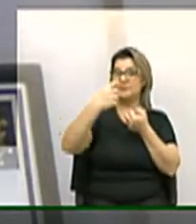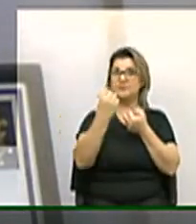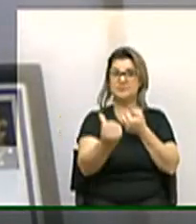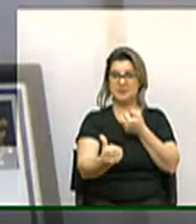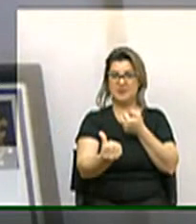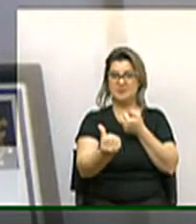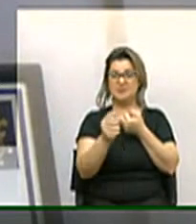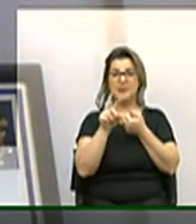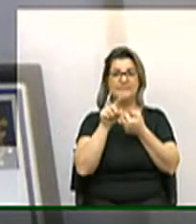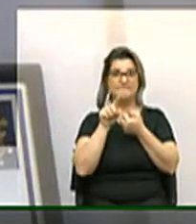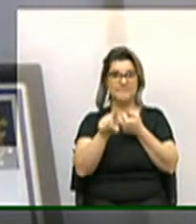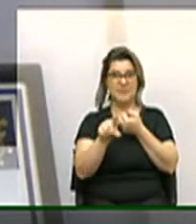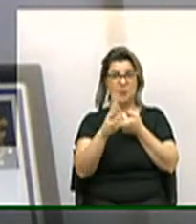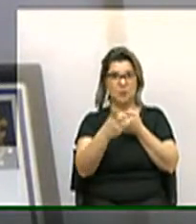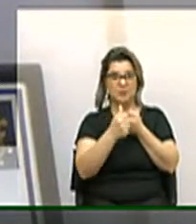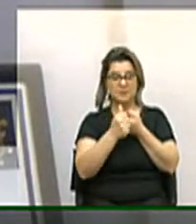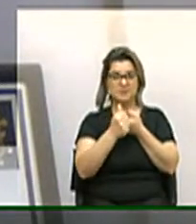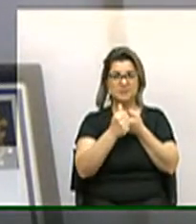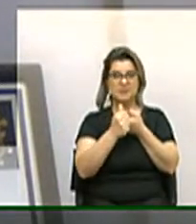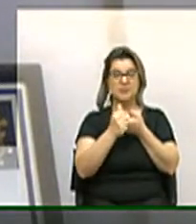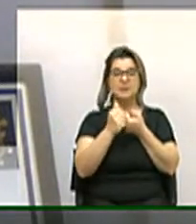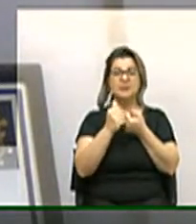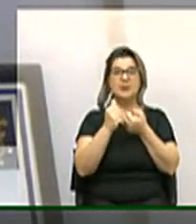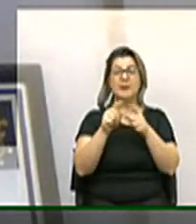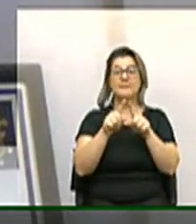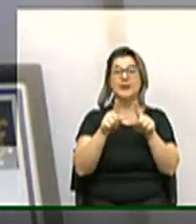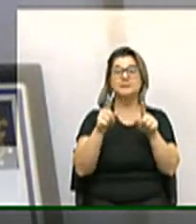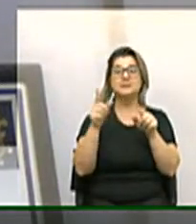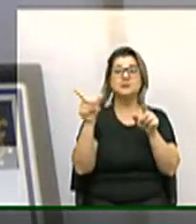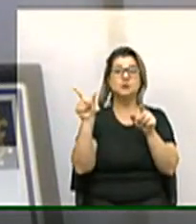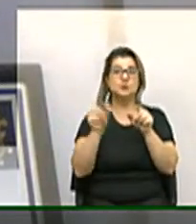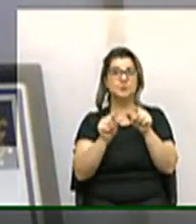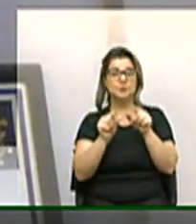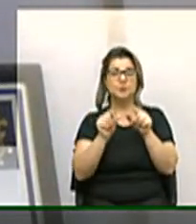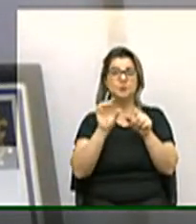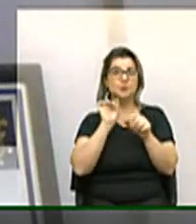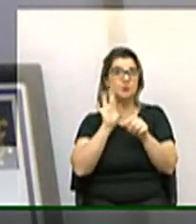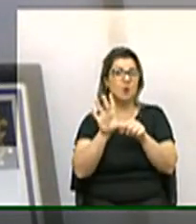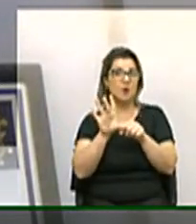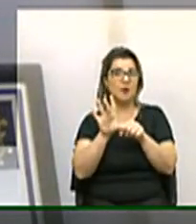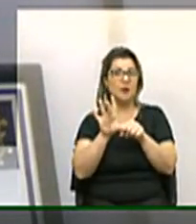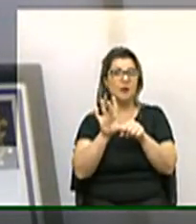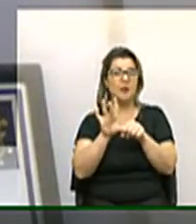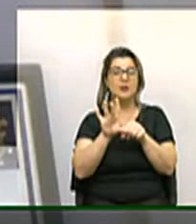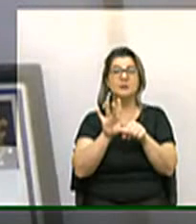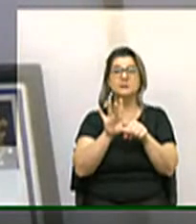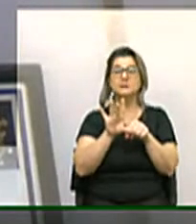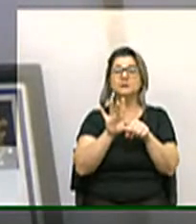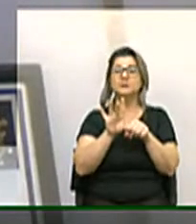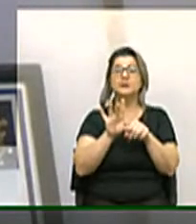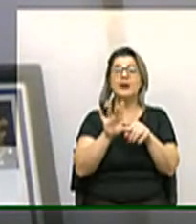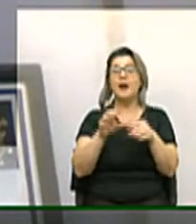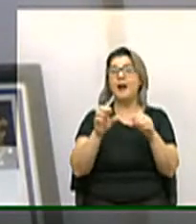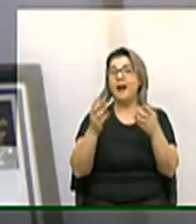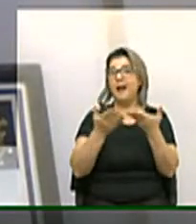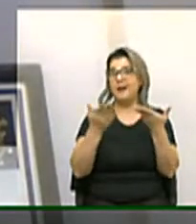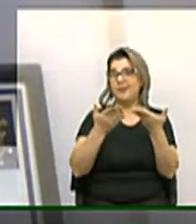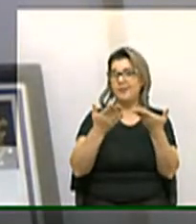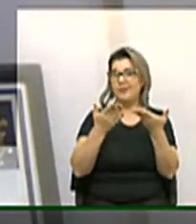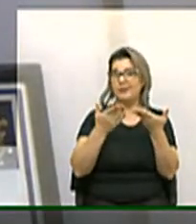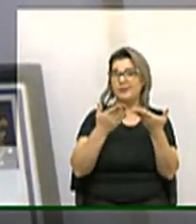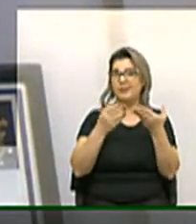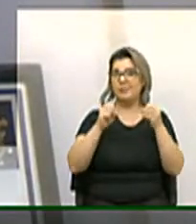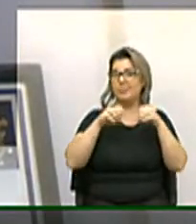milhões, 6% do total de recursos. Em plena pandemia, o Estado está fazendo caixa com recursos destinados